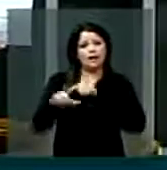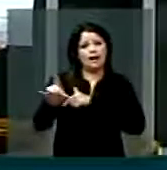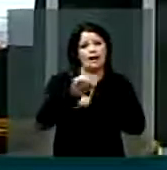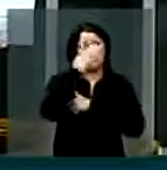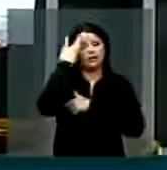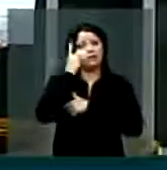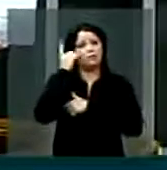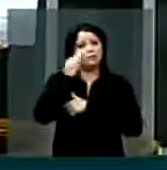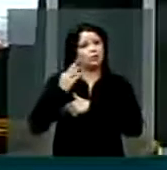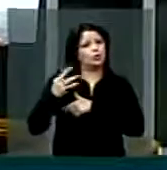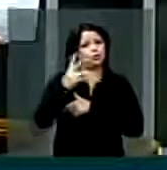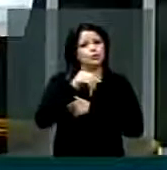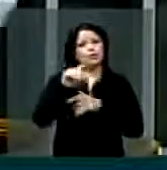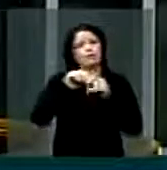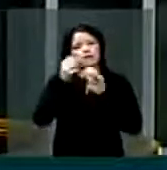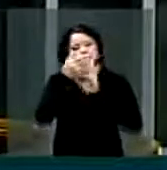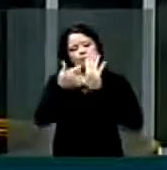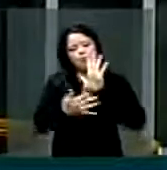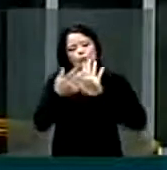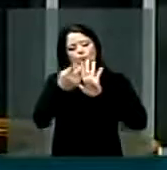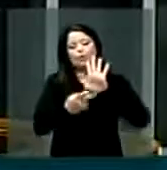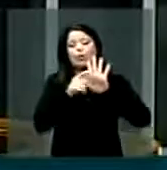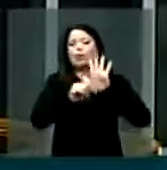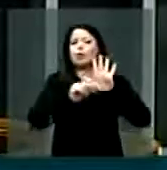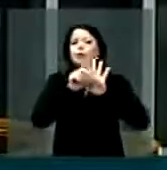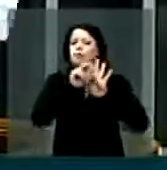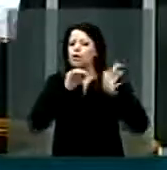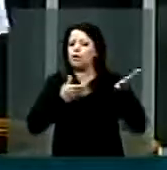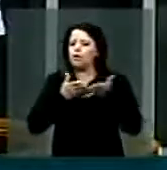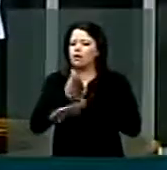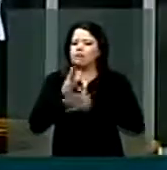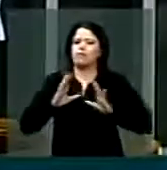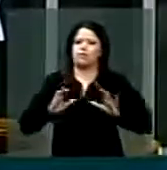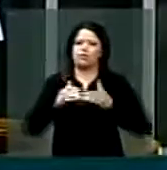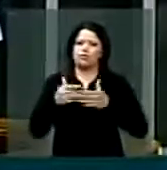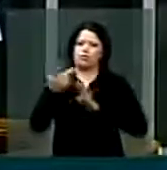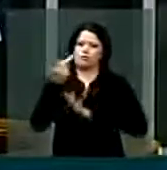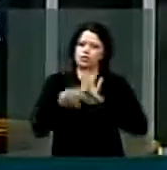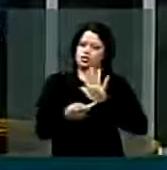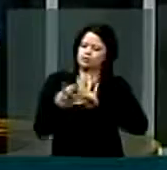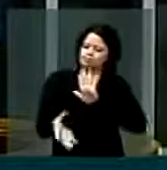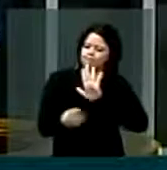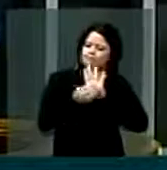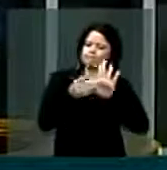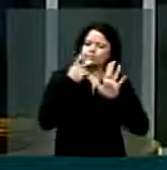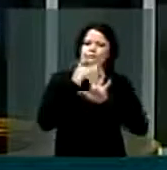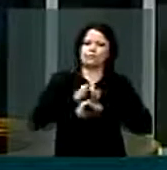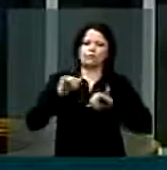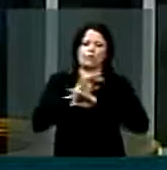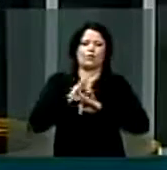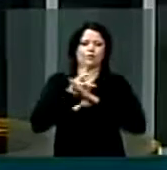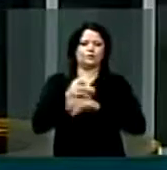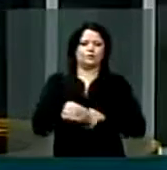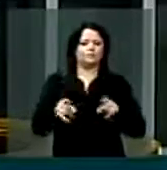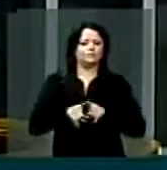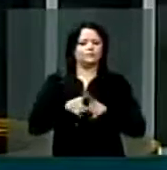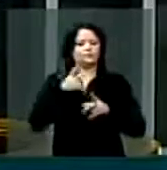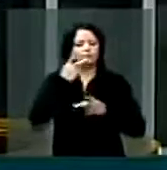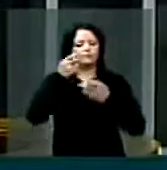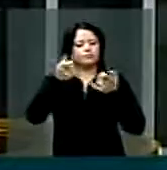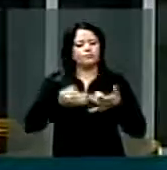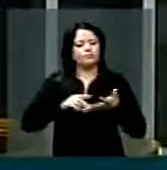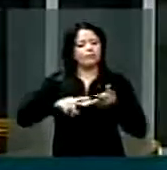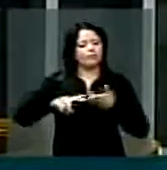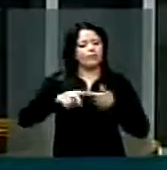Cada parlamentar que relata um projeto, ao ser aprovado o projeto, ele consta do informativo, também mencionando o teor